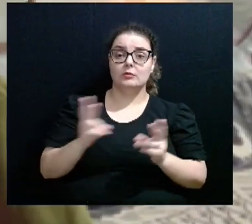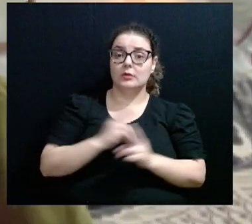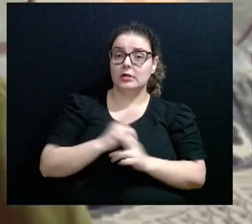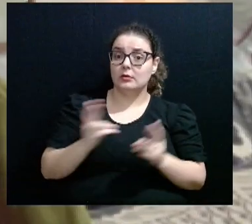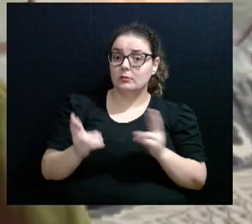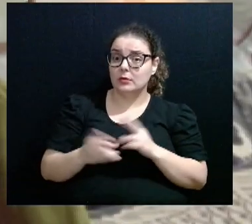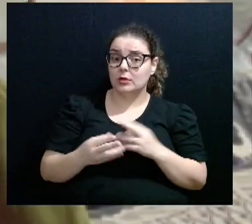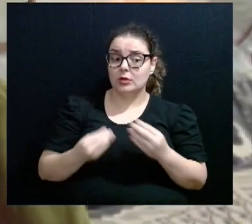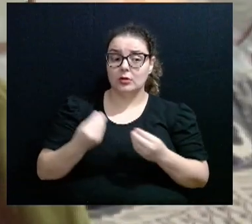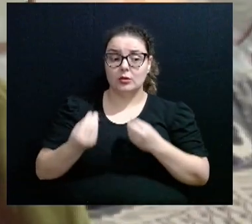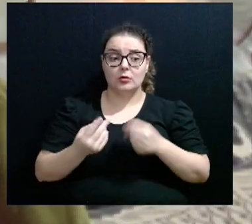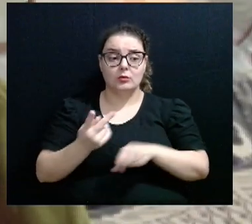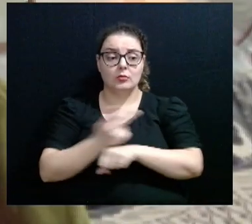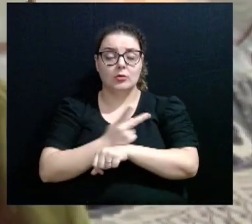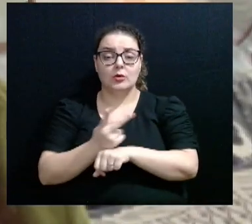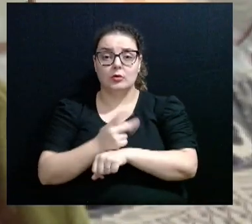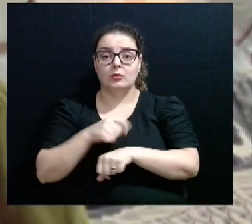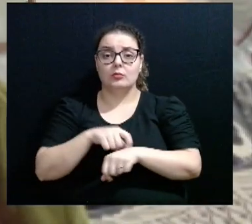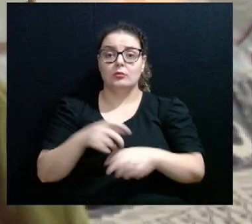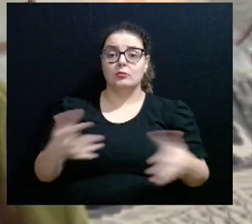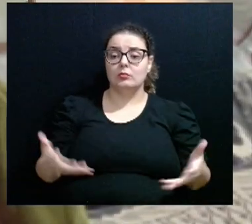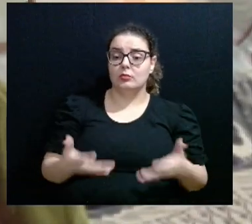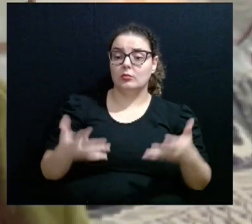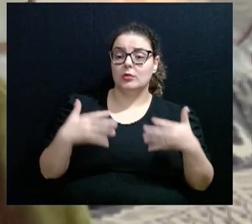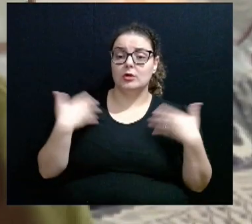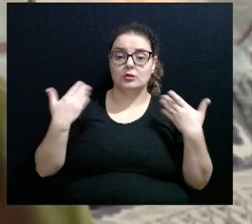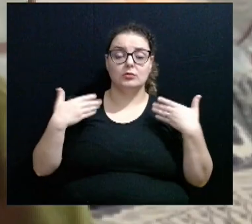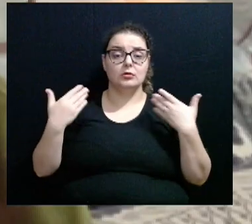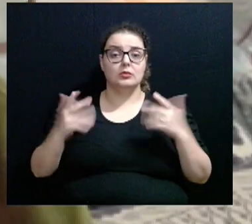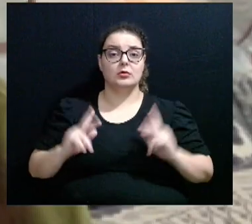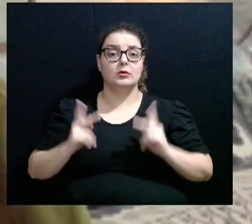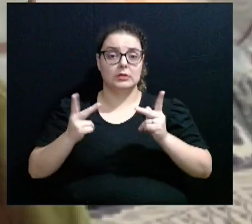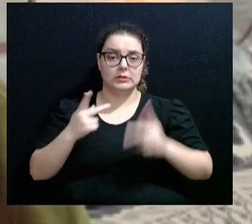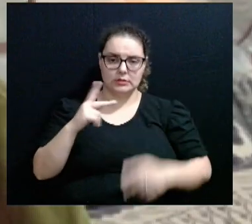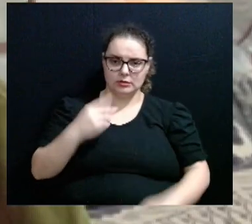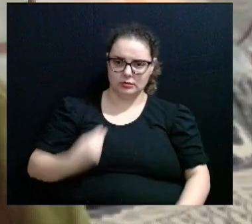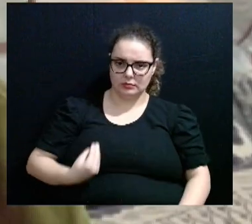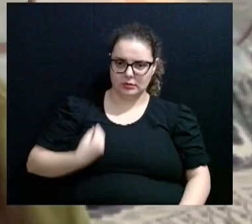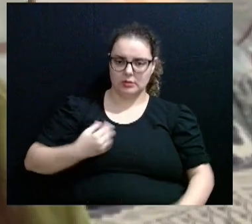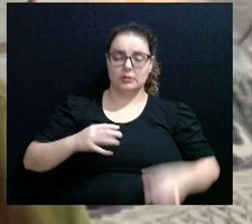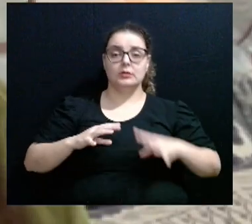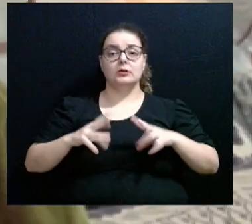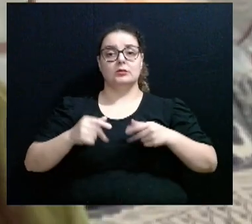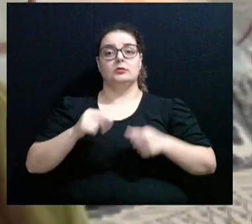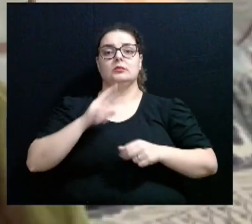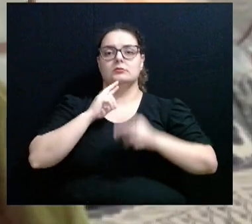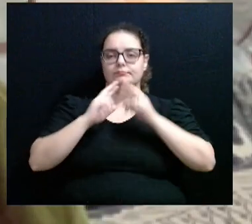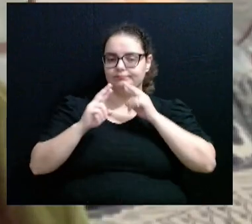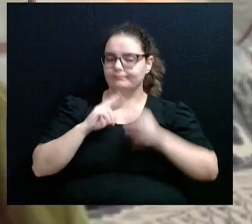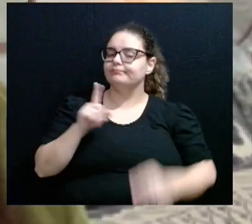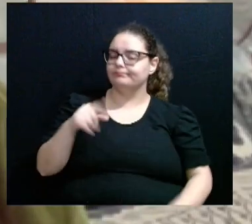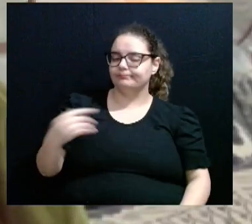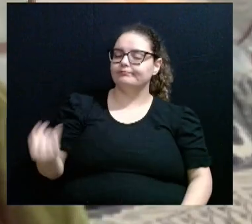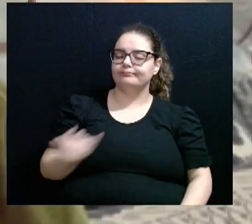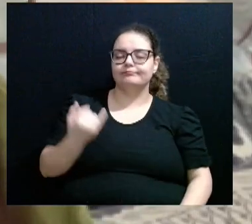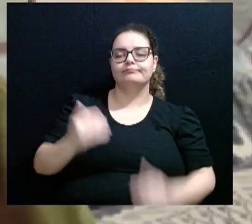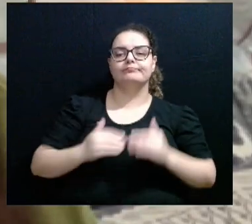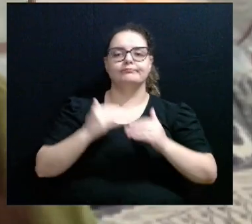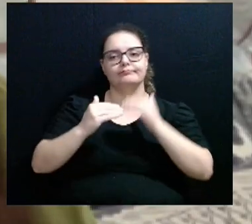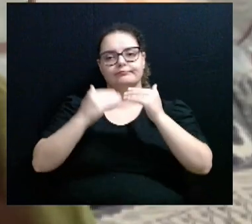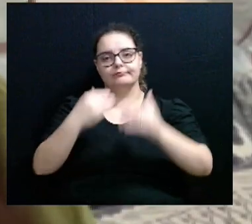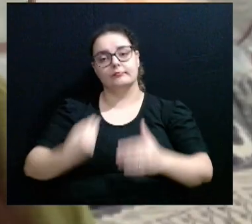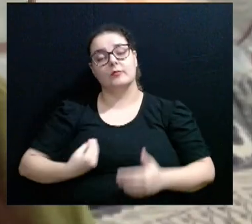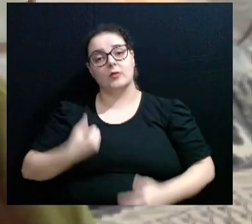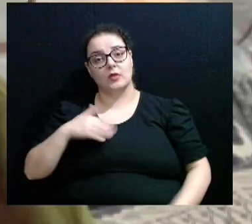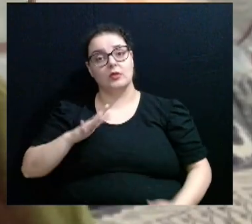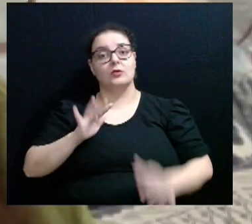busca momentos de alegria, conquistas na tua vida. Então, todas essas respostas são super importantes para construir uma vida mais feliz. Ela